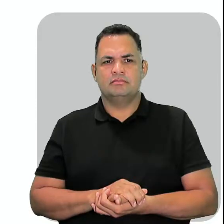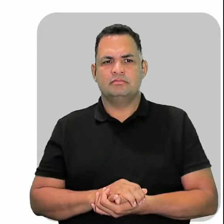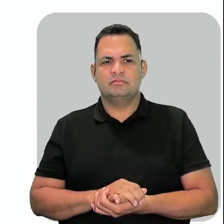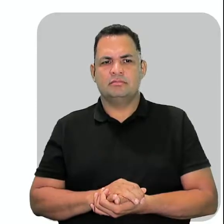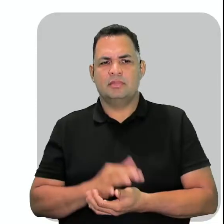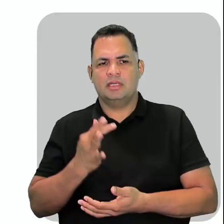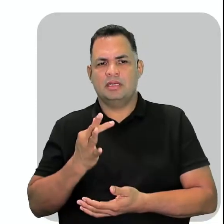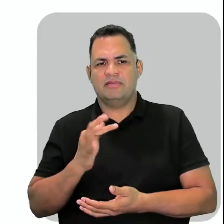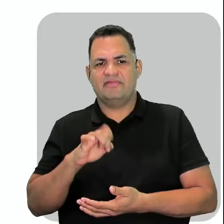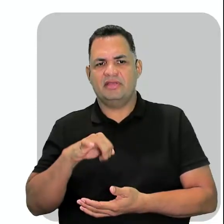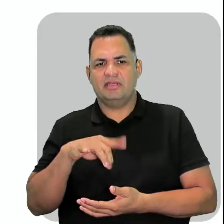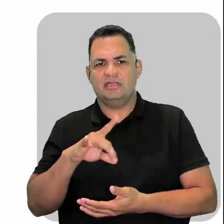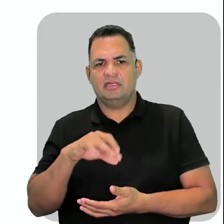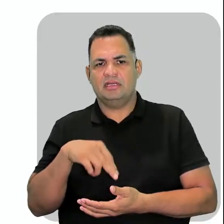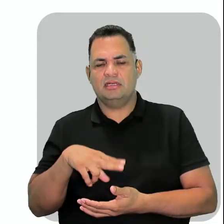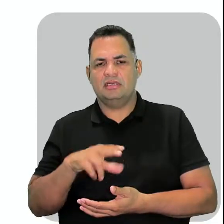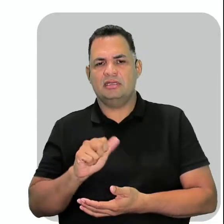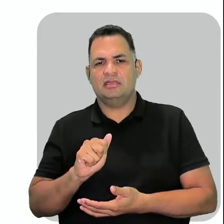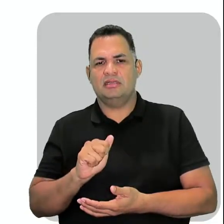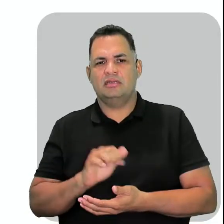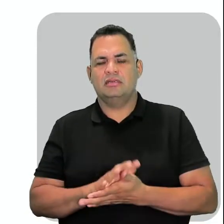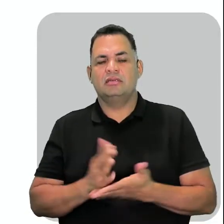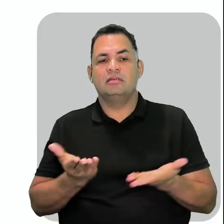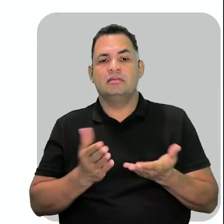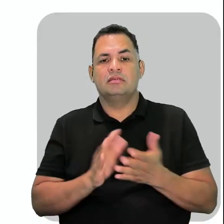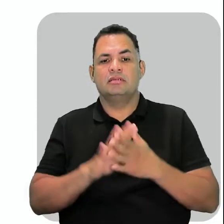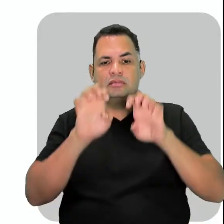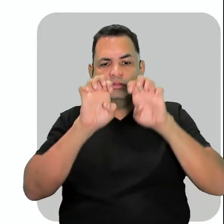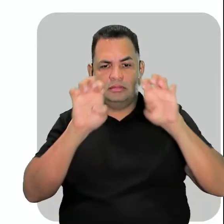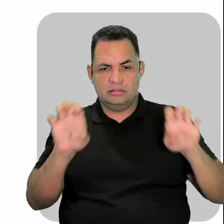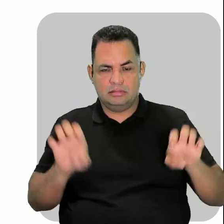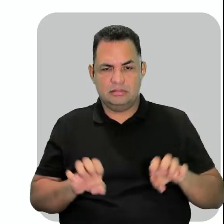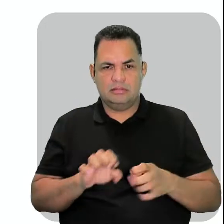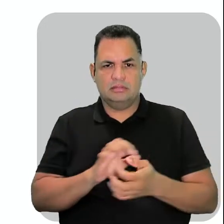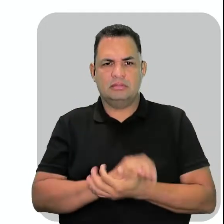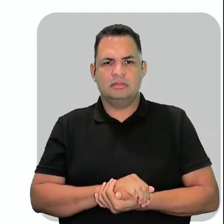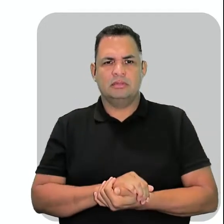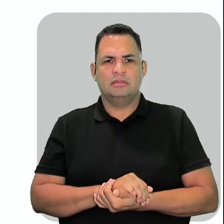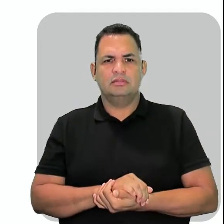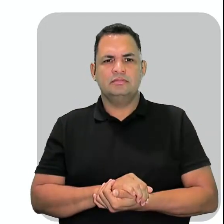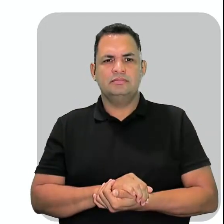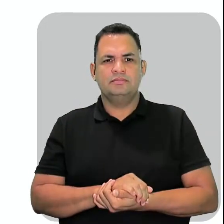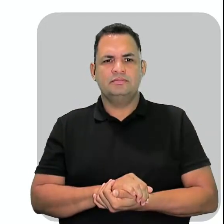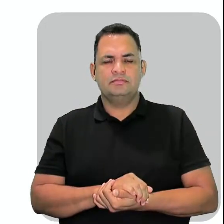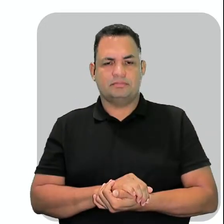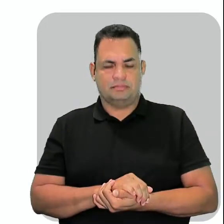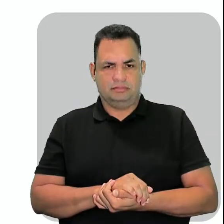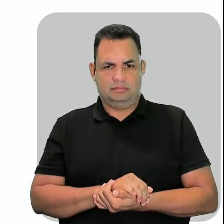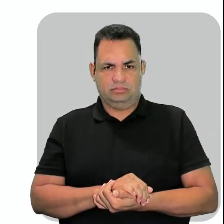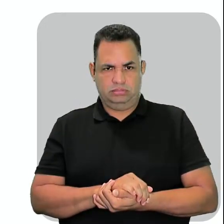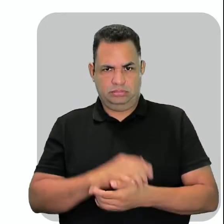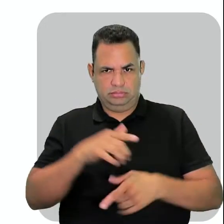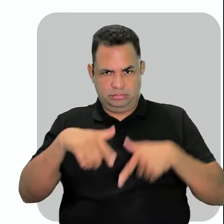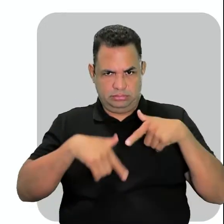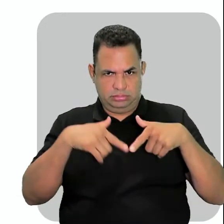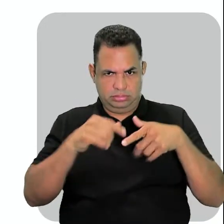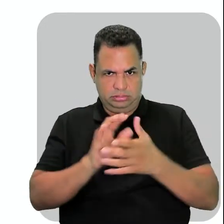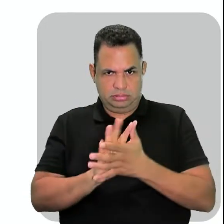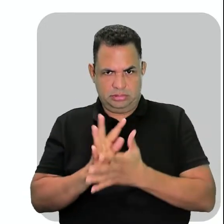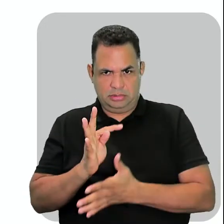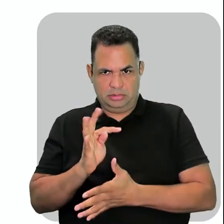A fenilamina. Olha a estrutura aqui do nosso aminoácido. Ele atua diretamente